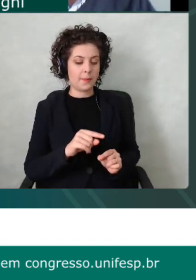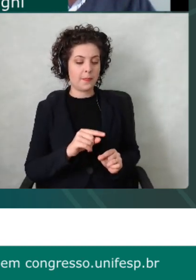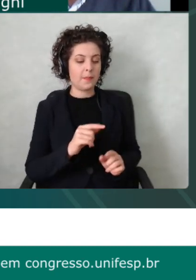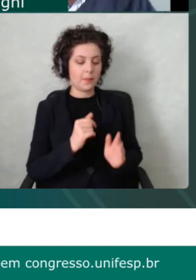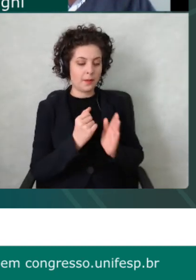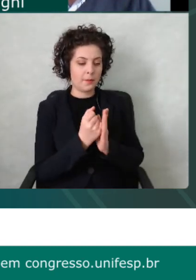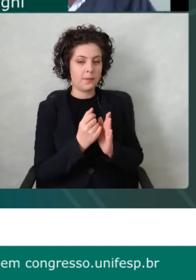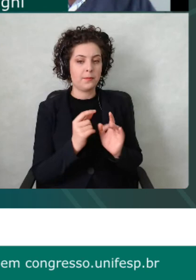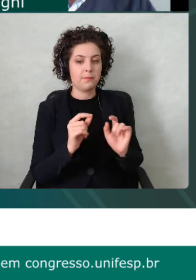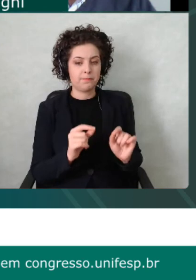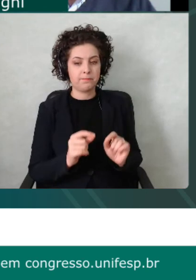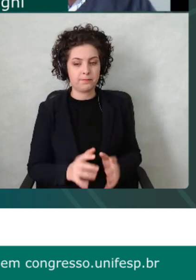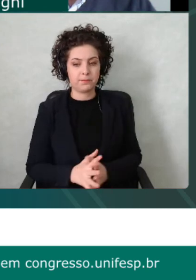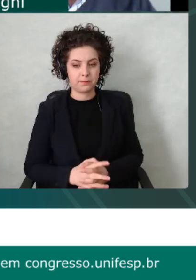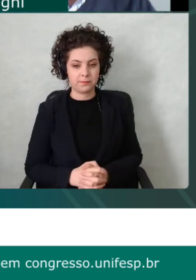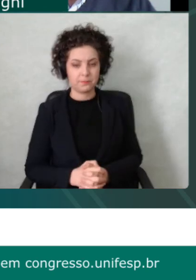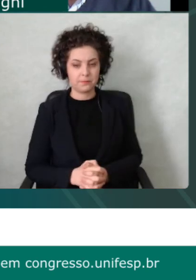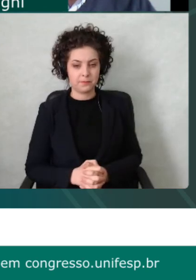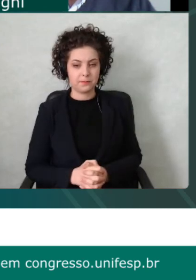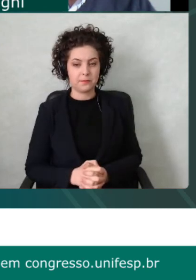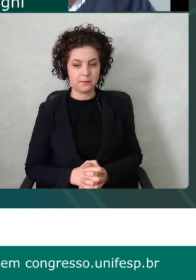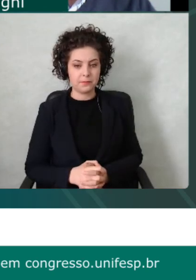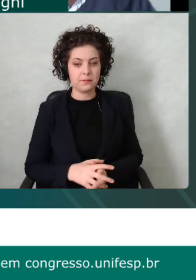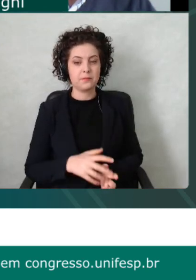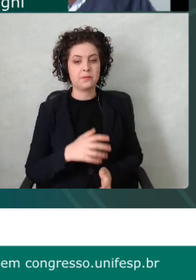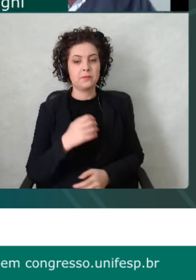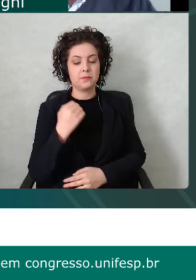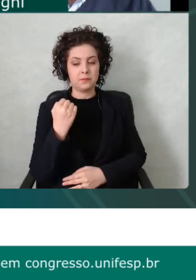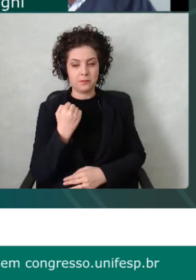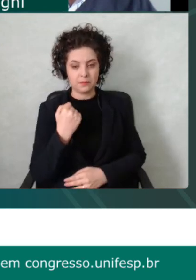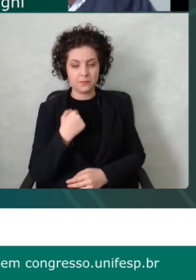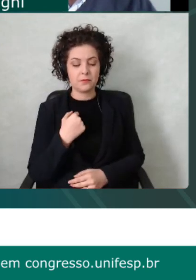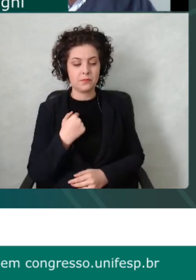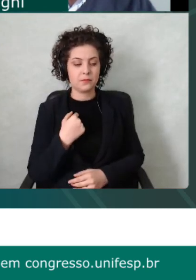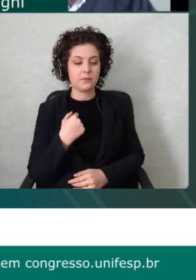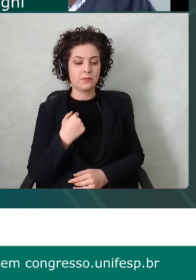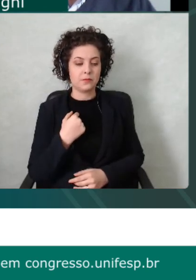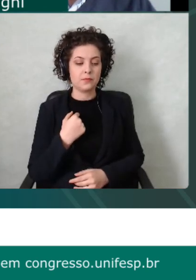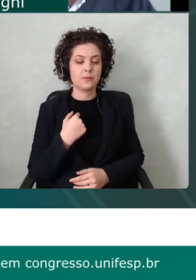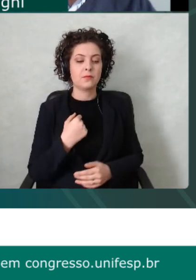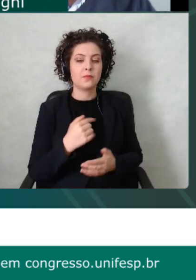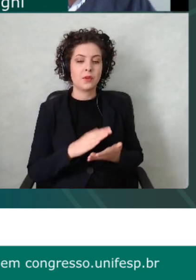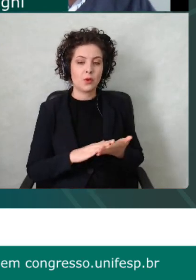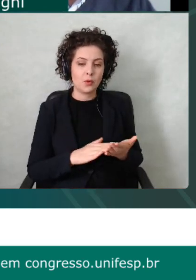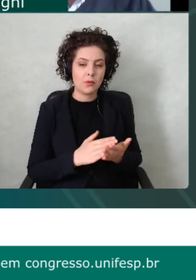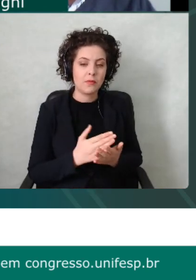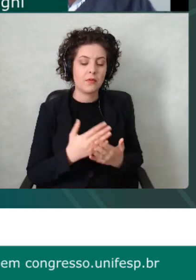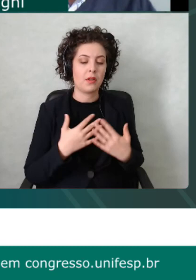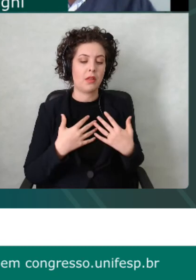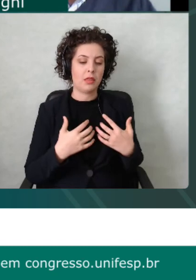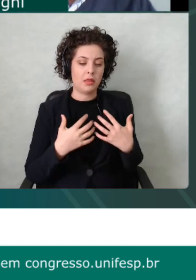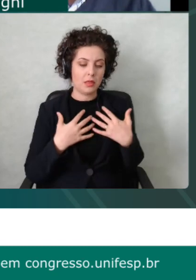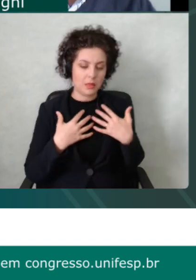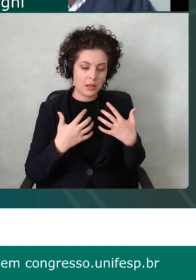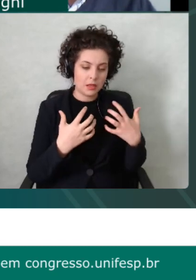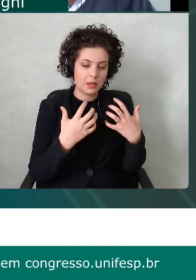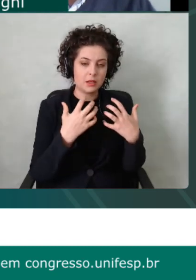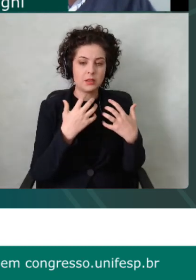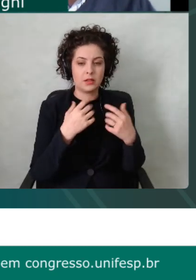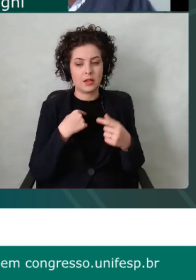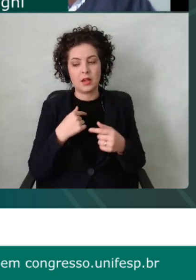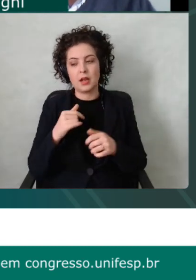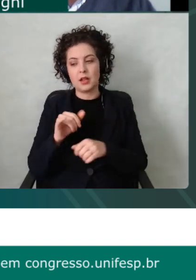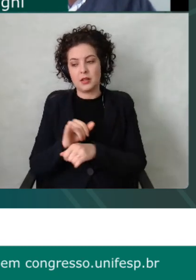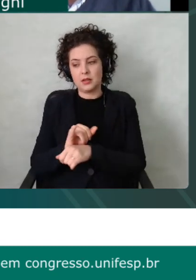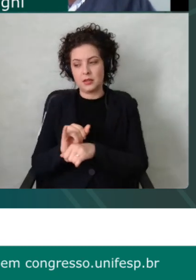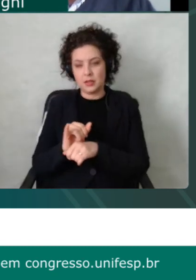Pacientes graves com síndrome de desconforto respiratório agudo, né, submetidos a essa manobra, tiveram uma